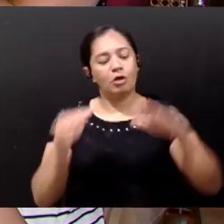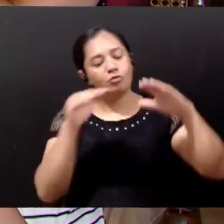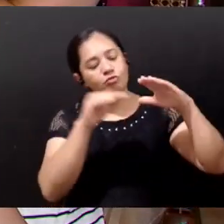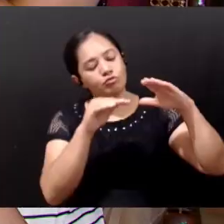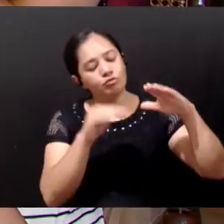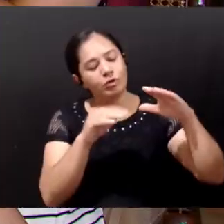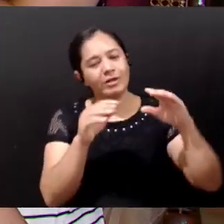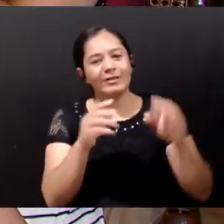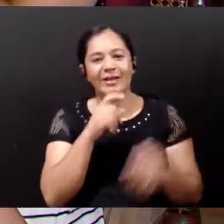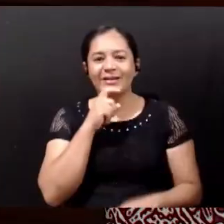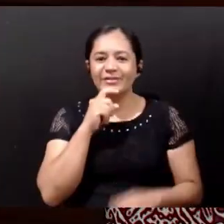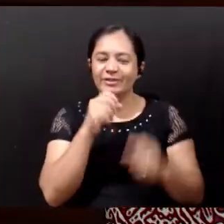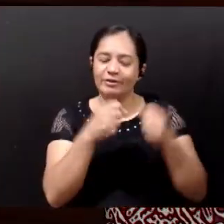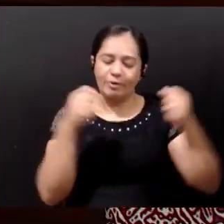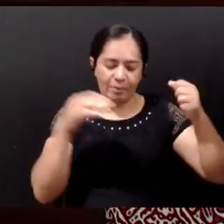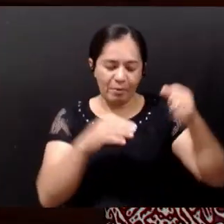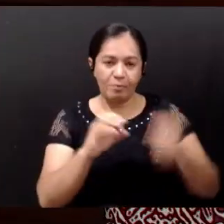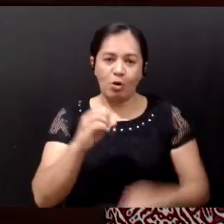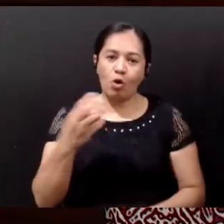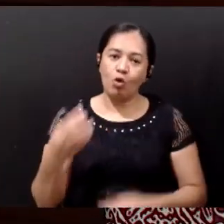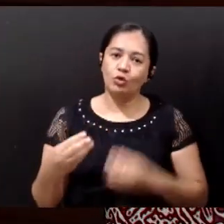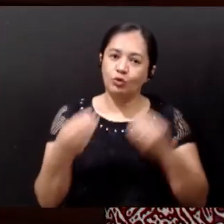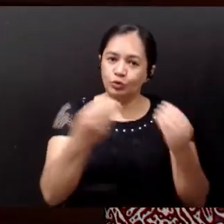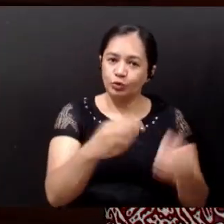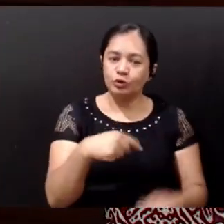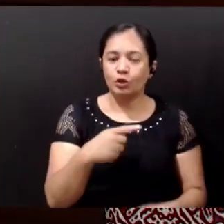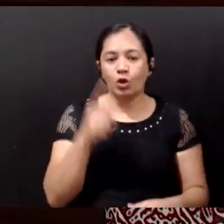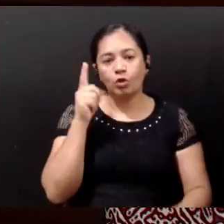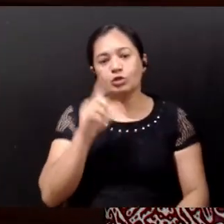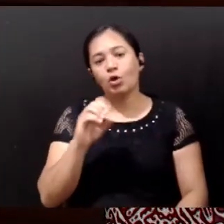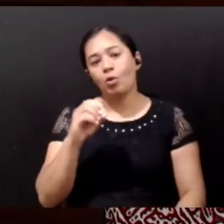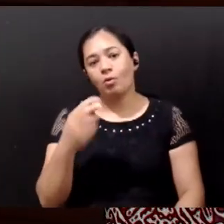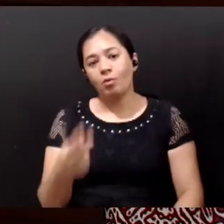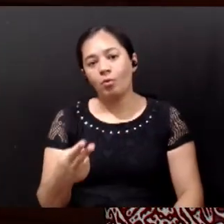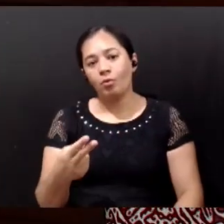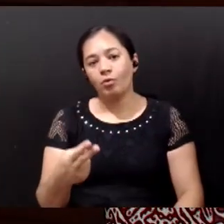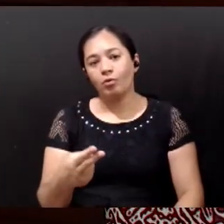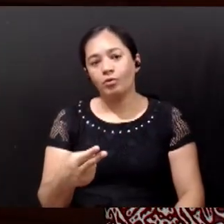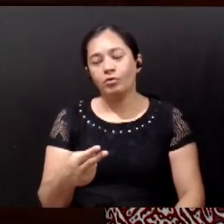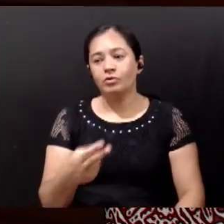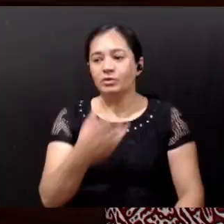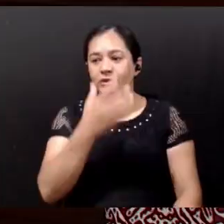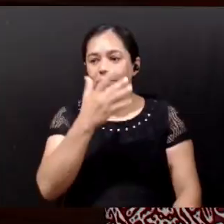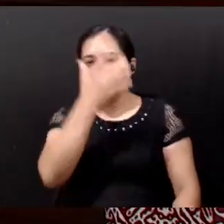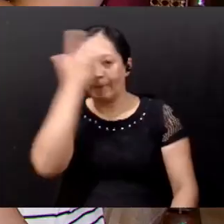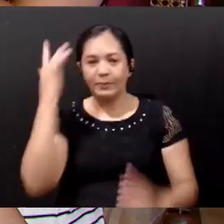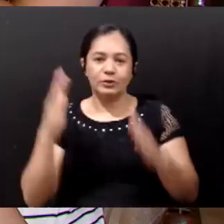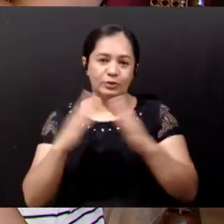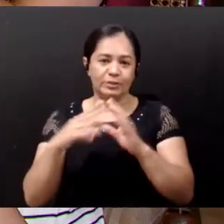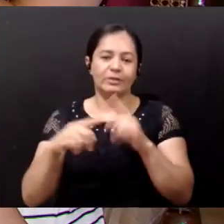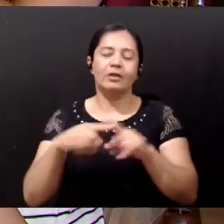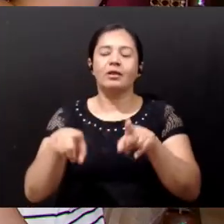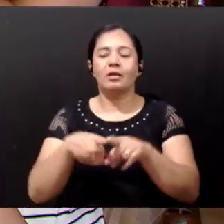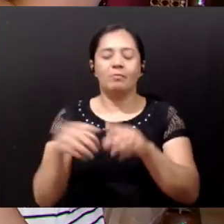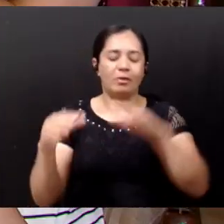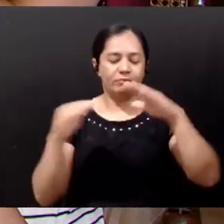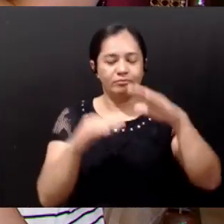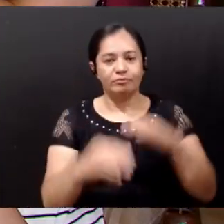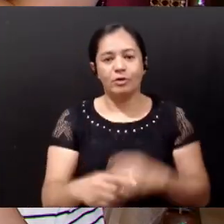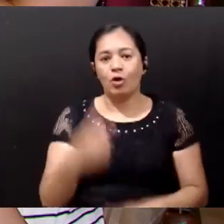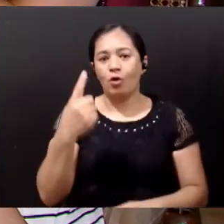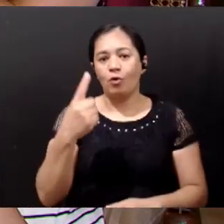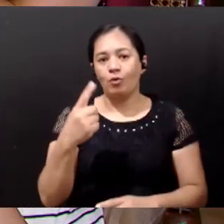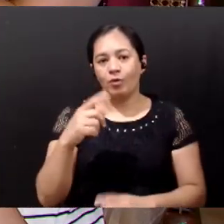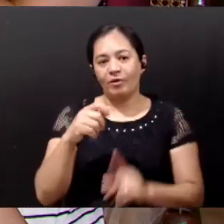Ou com doações que a gente consegue, ou deles próprios de estar disponibilizando uma vez por mês. A gente tem uma